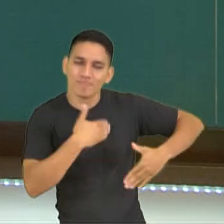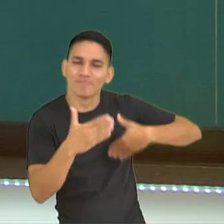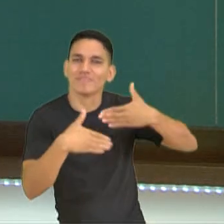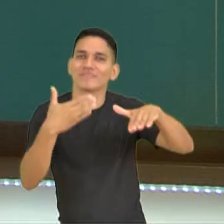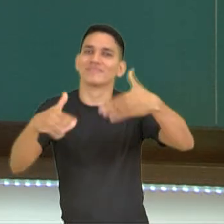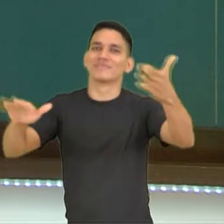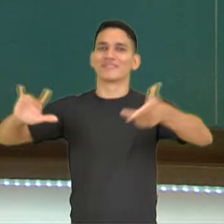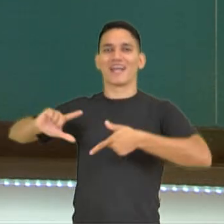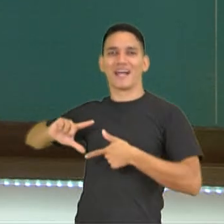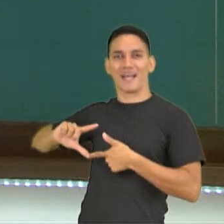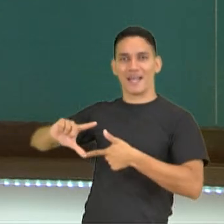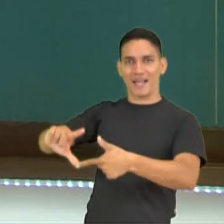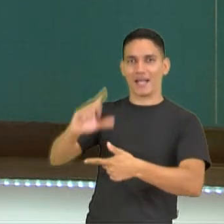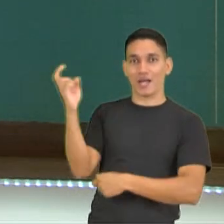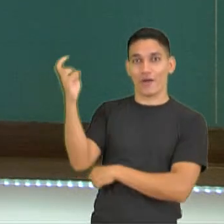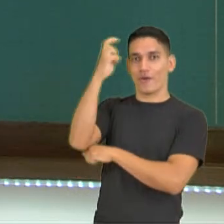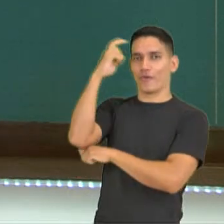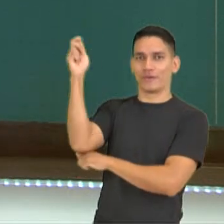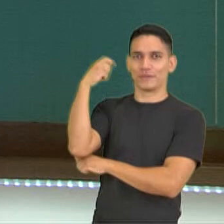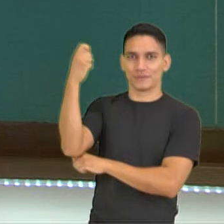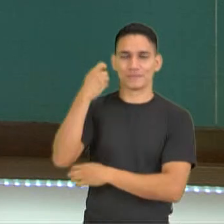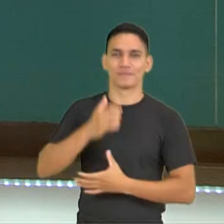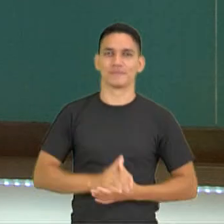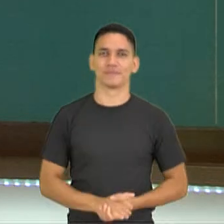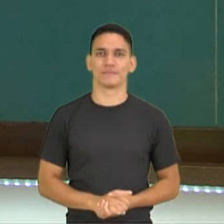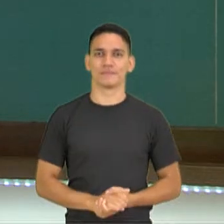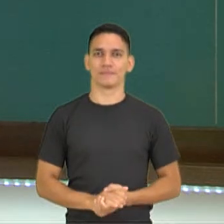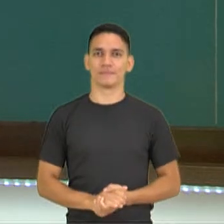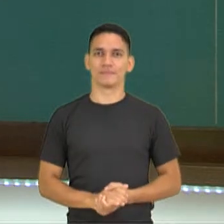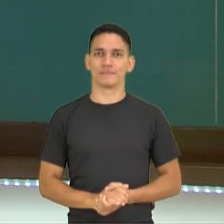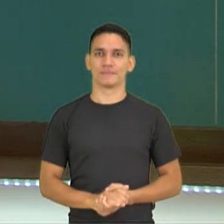forma tradicional da cultura gaúcha.